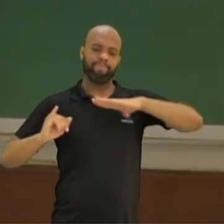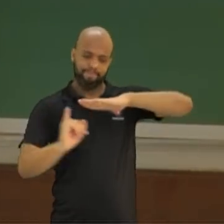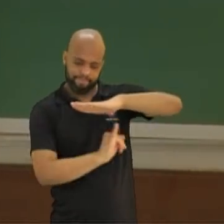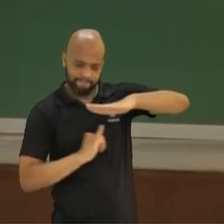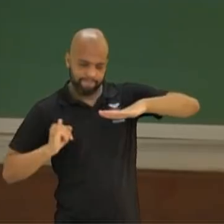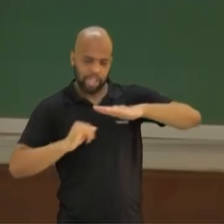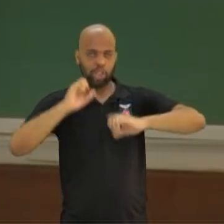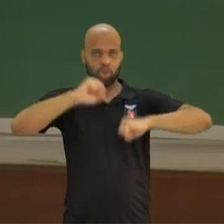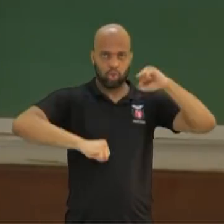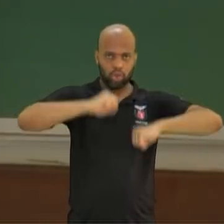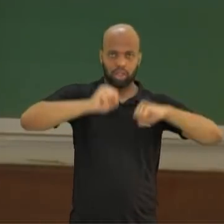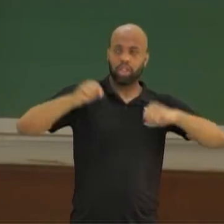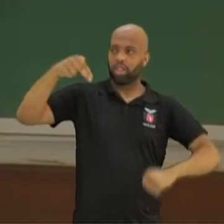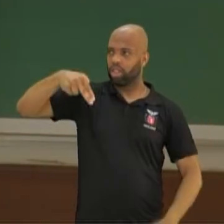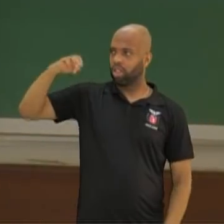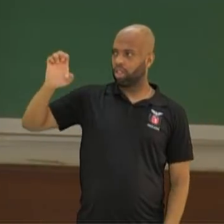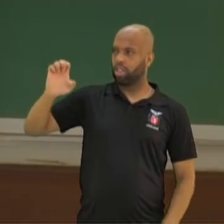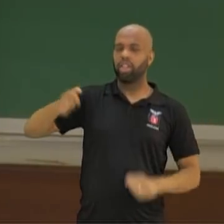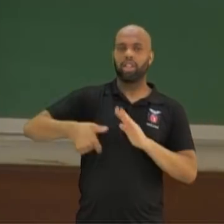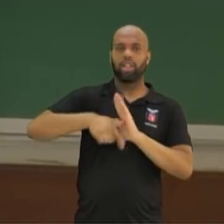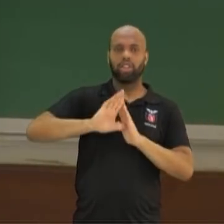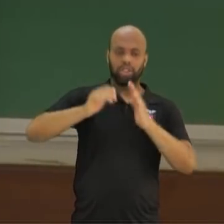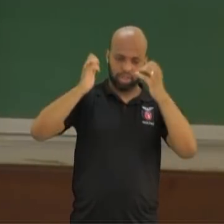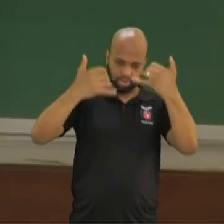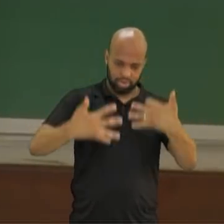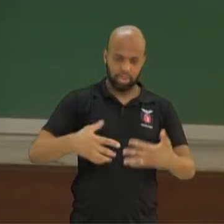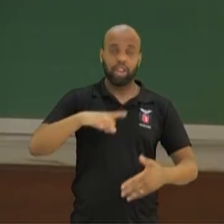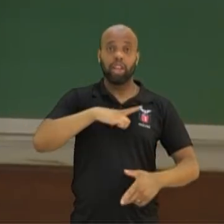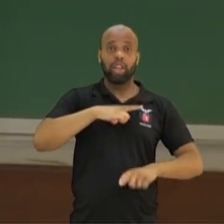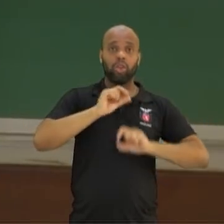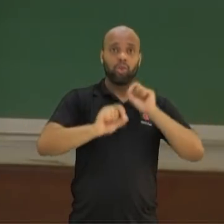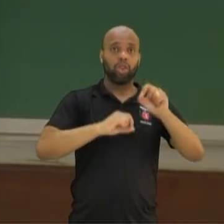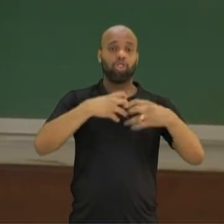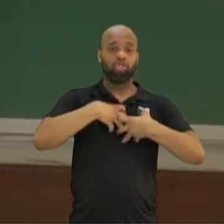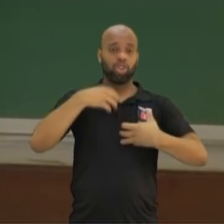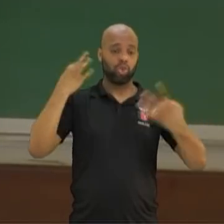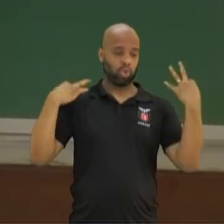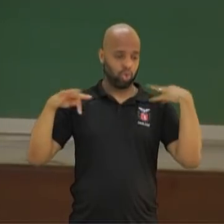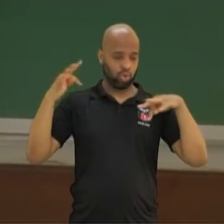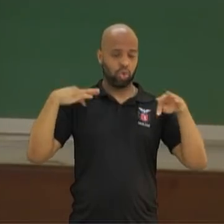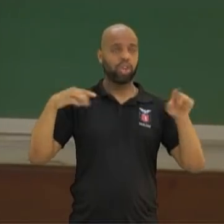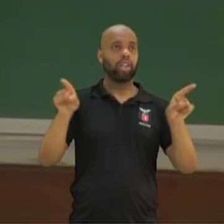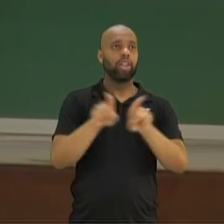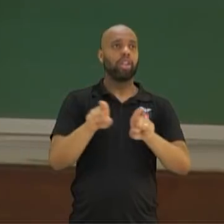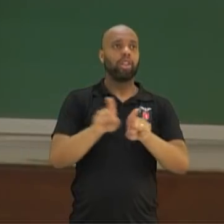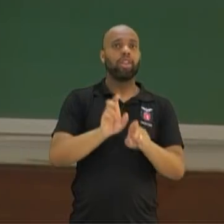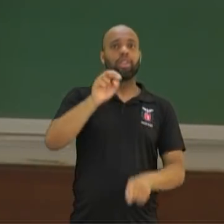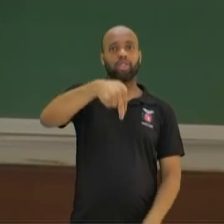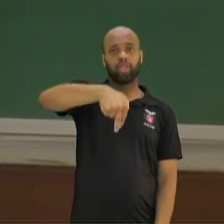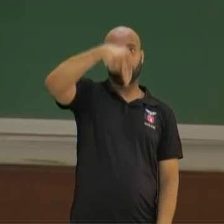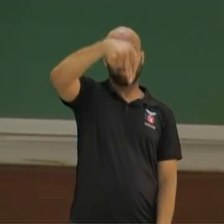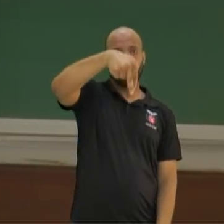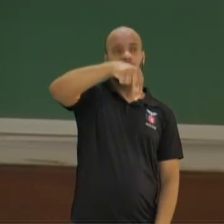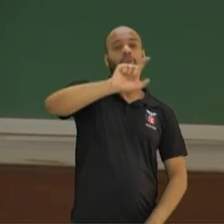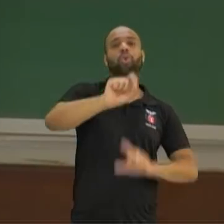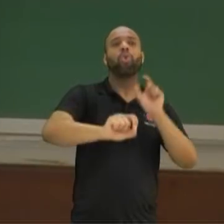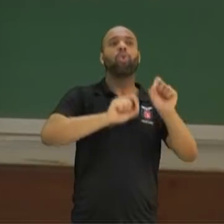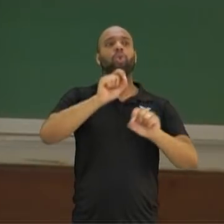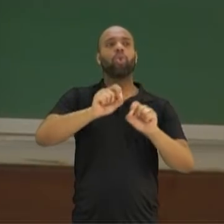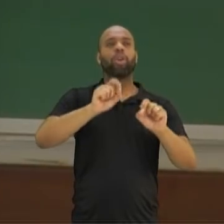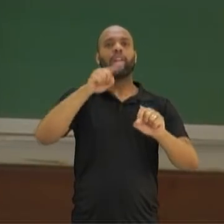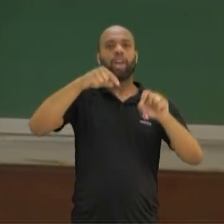industrialização, região nordeste como levante da moral, falar do aspecto turístico, e da região norte, da